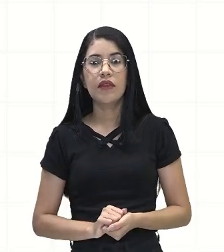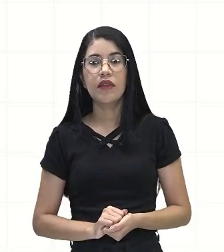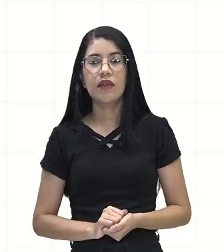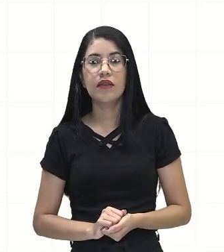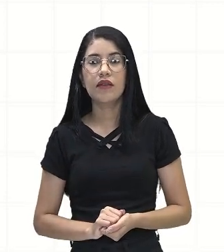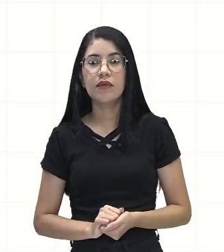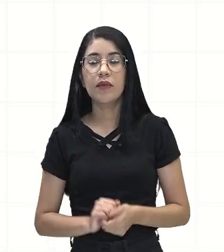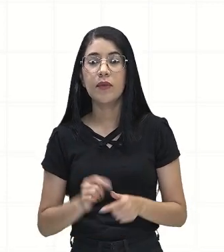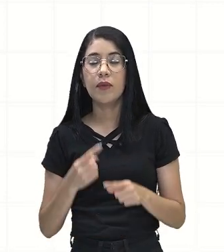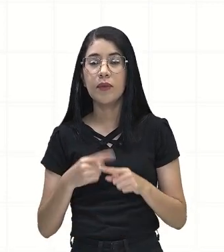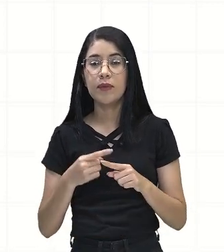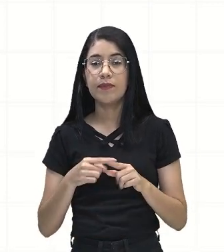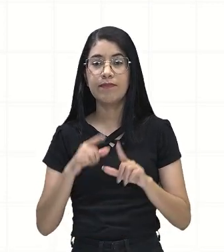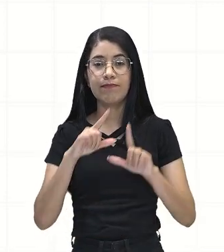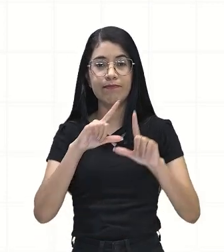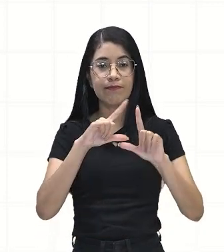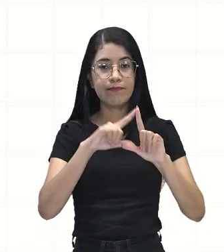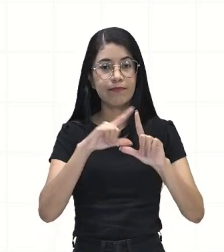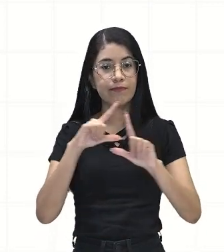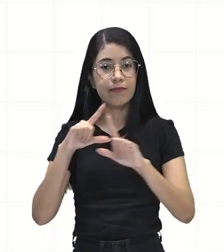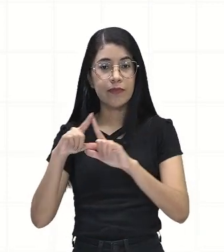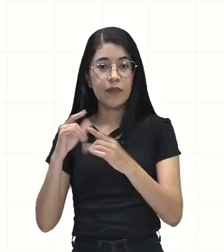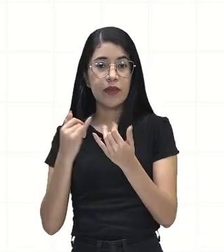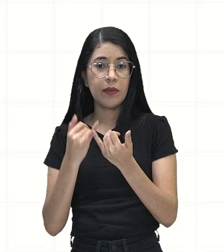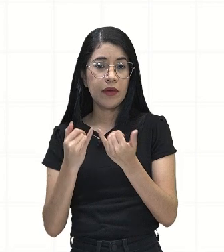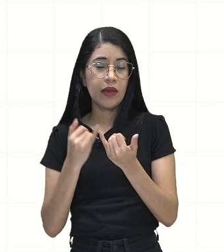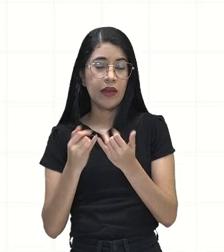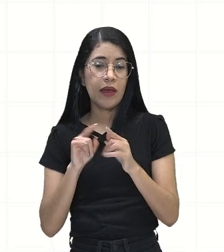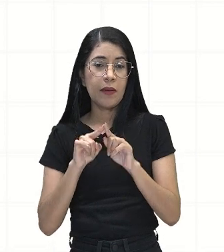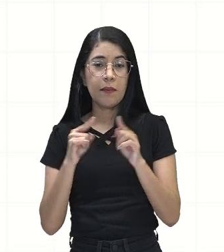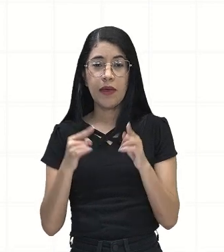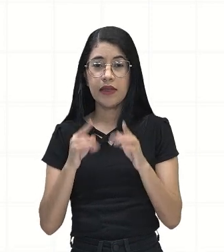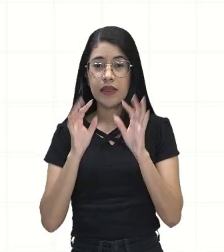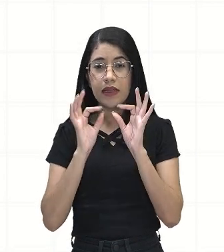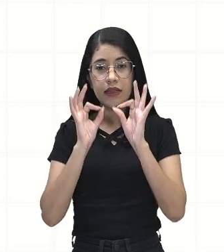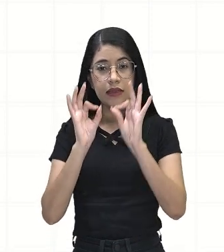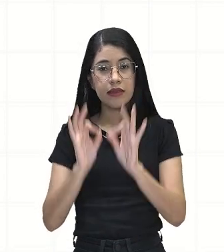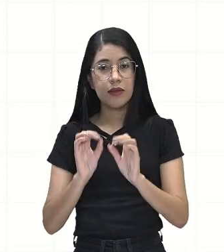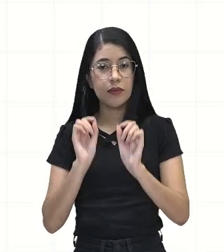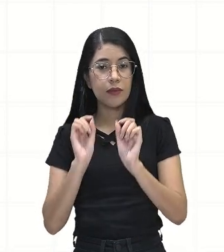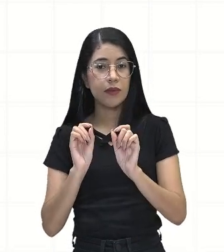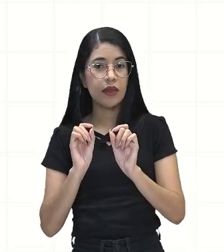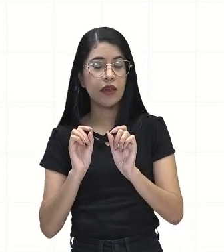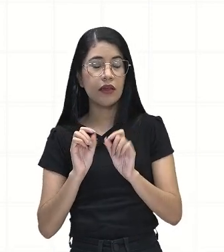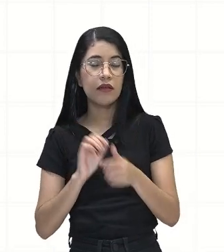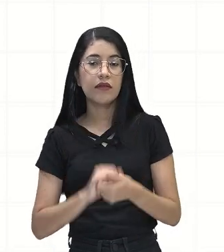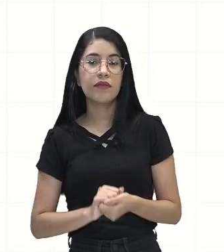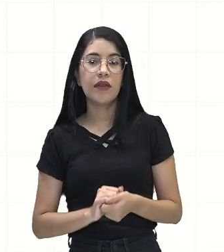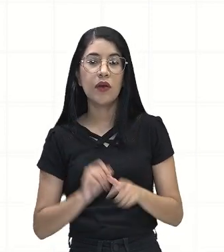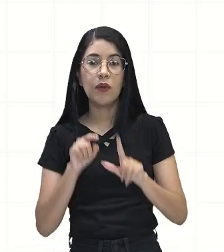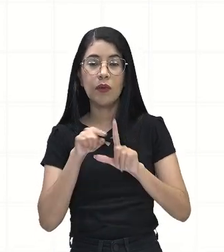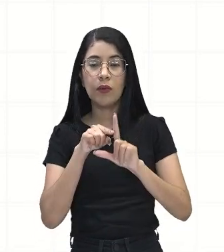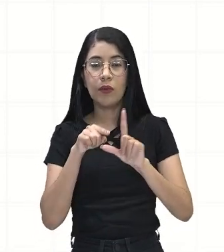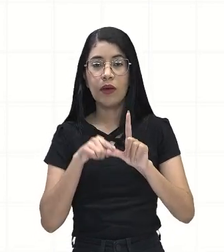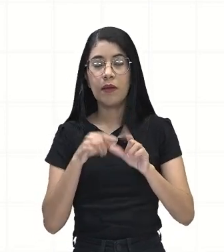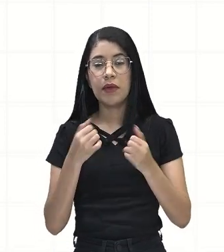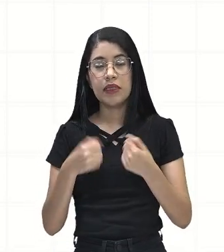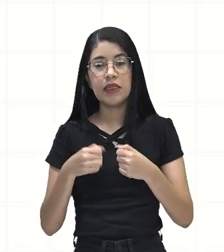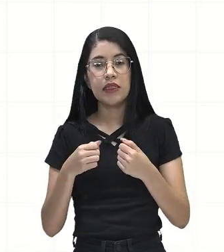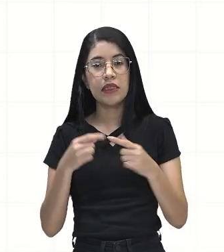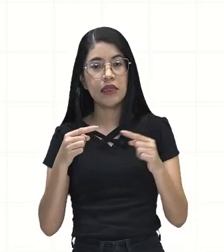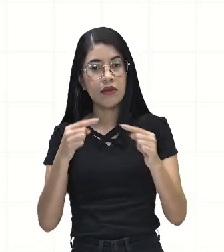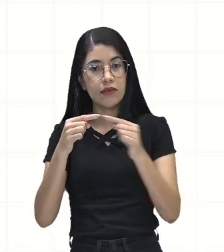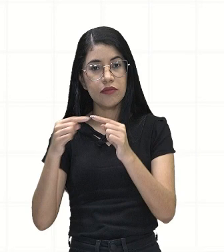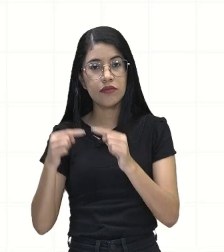são semelhantes, mas aqui, ó, eu tenho que observar que eles devem ser proporcionais, beleza?